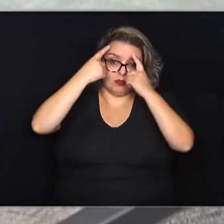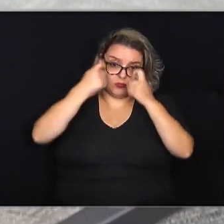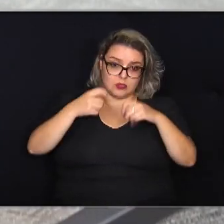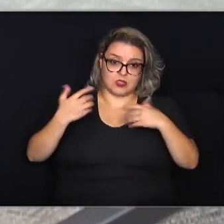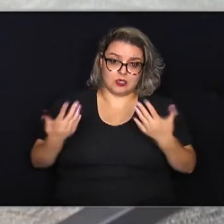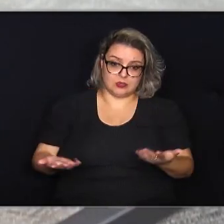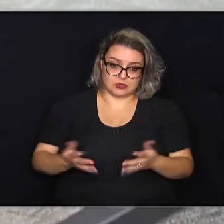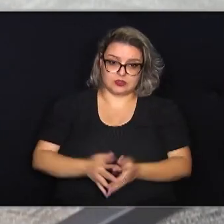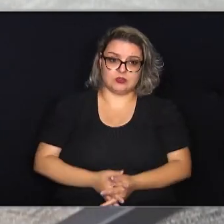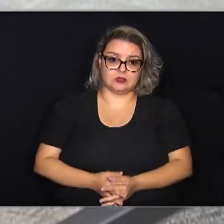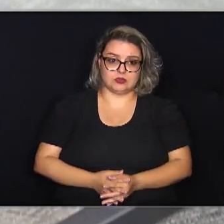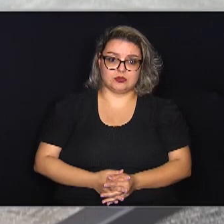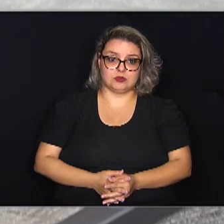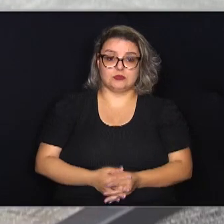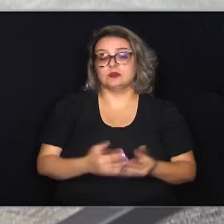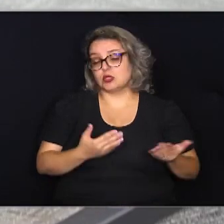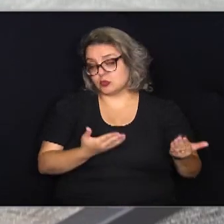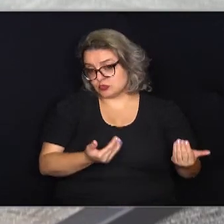Então, tirar os nossos jovens